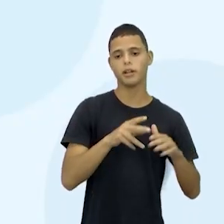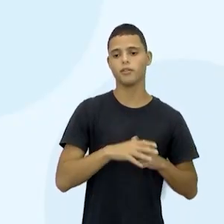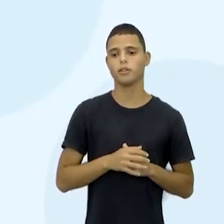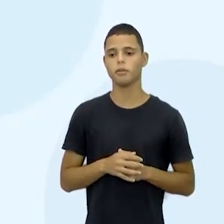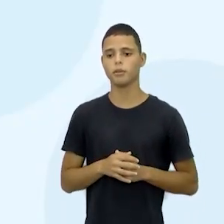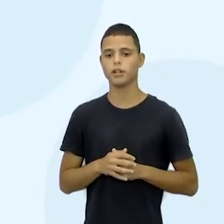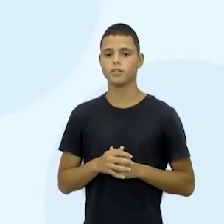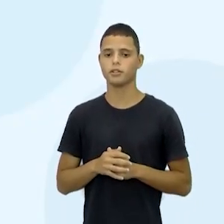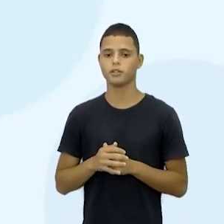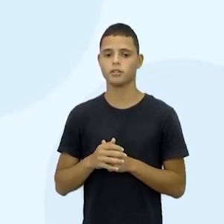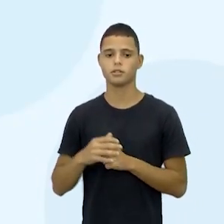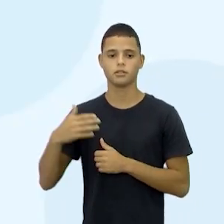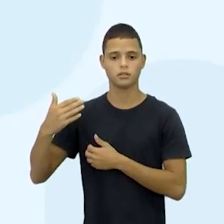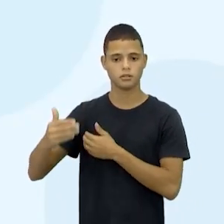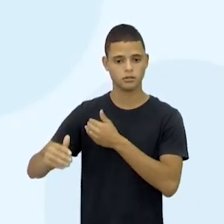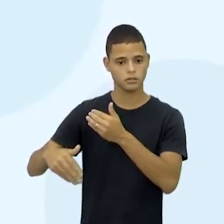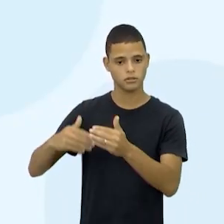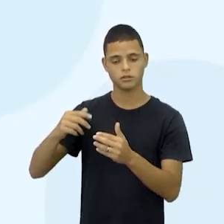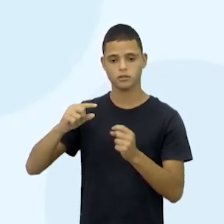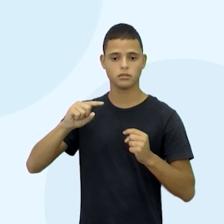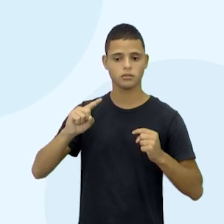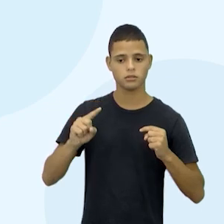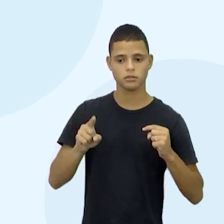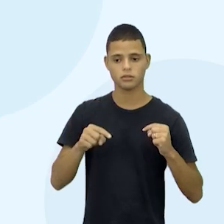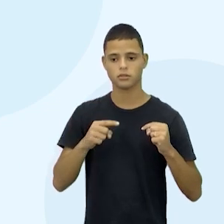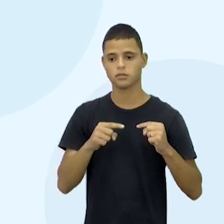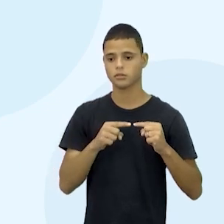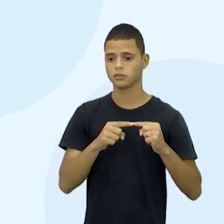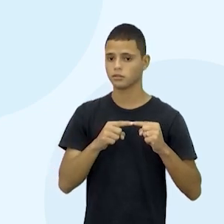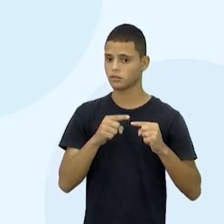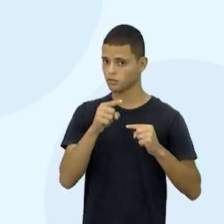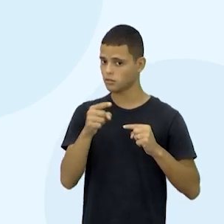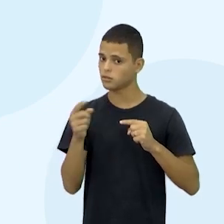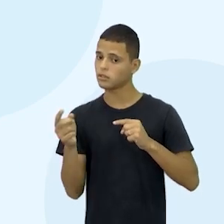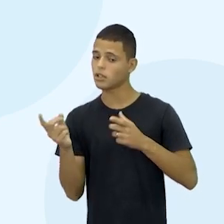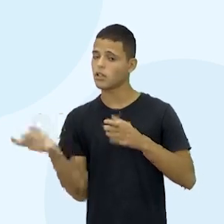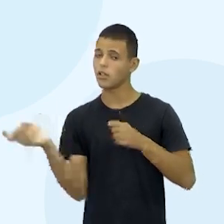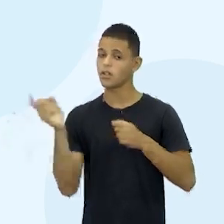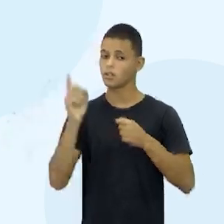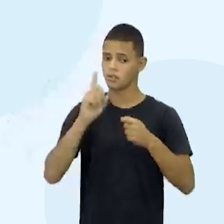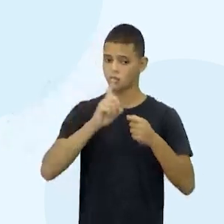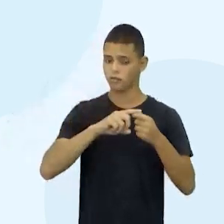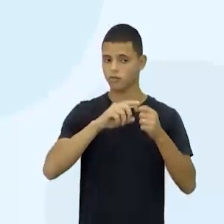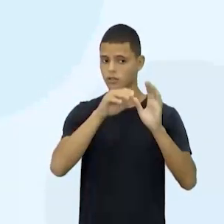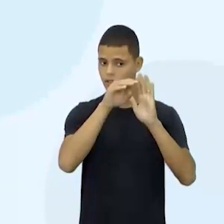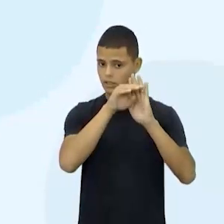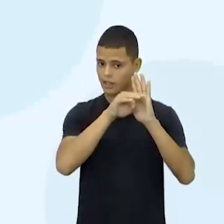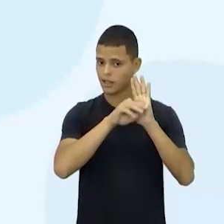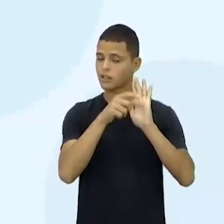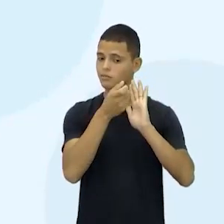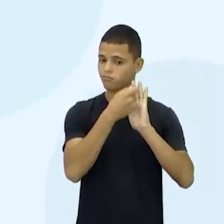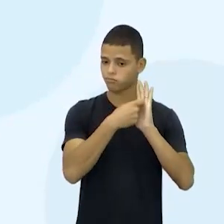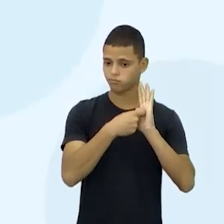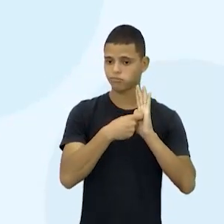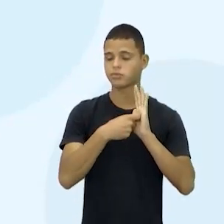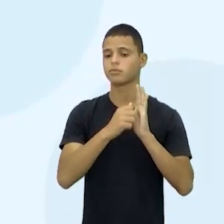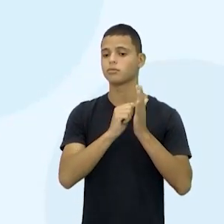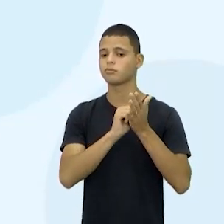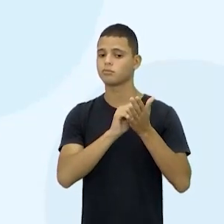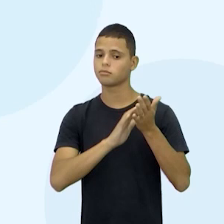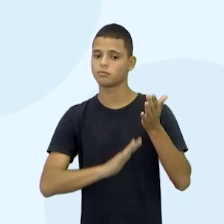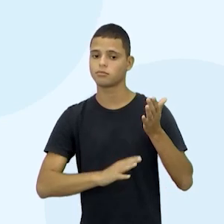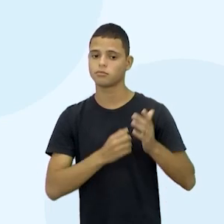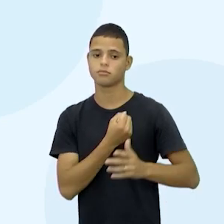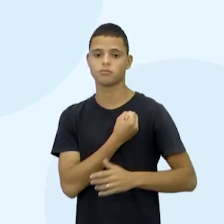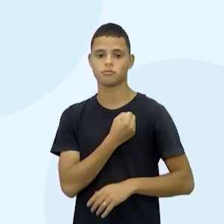lá, desenvolvimento. O objetivo é que vocês voltem à tabela que preencheram na atividade 1 e revejam o valor que